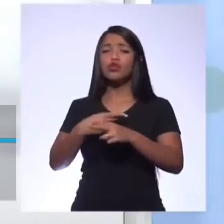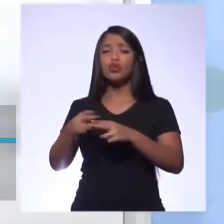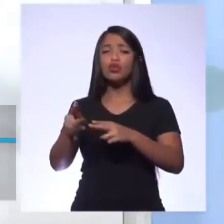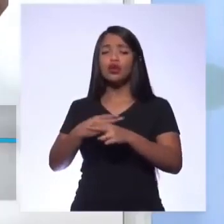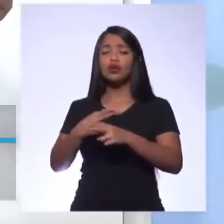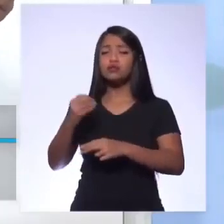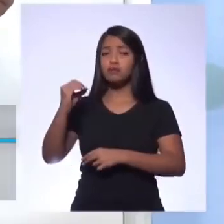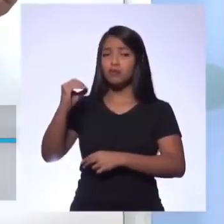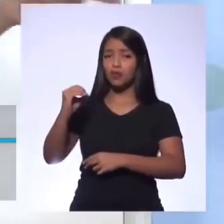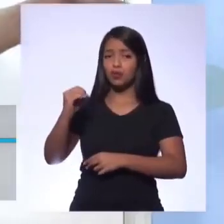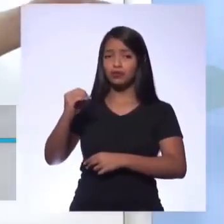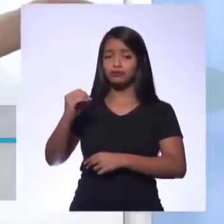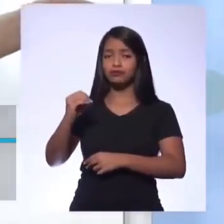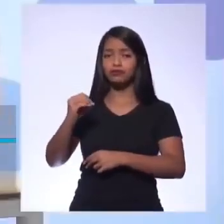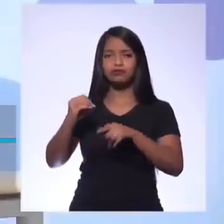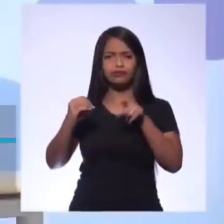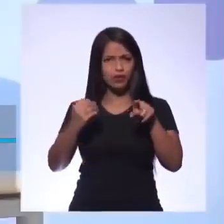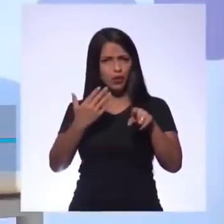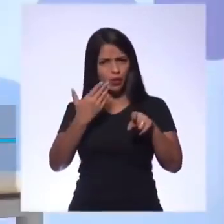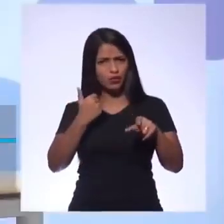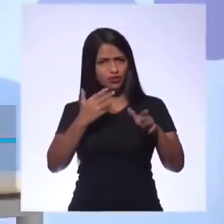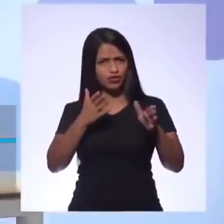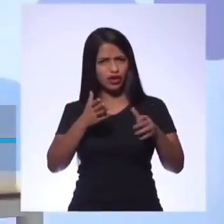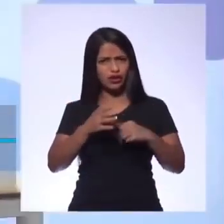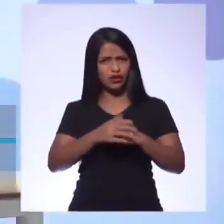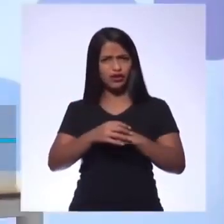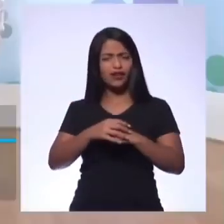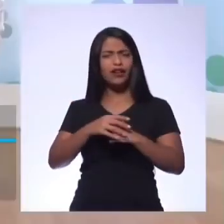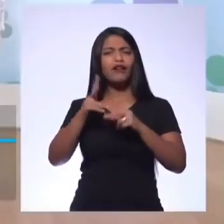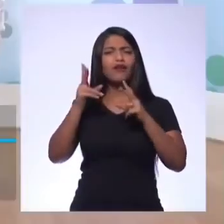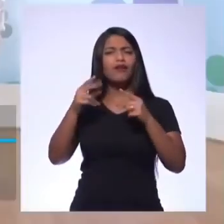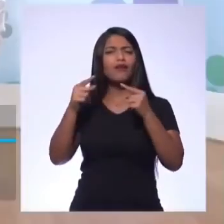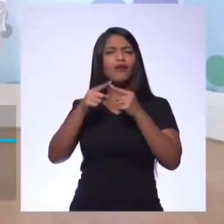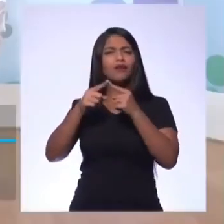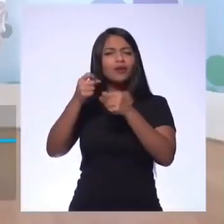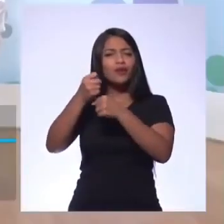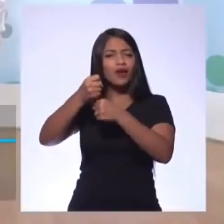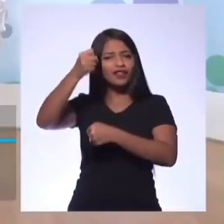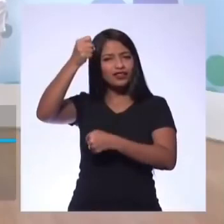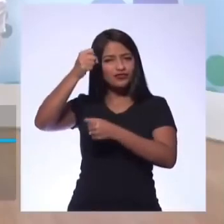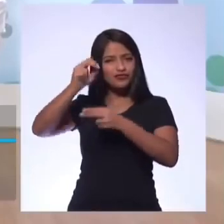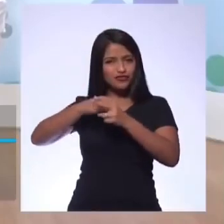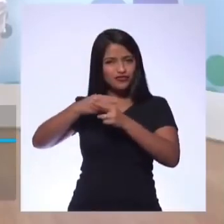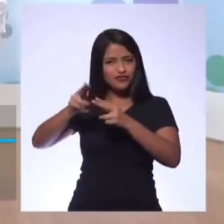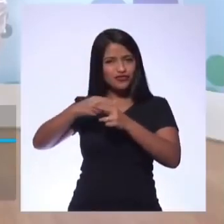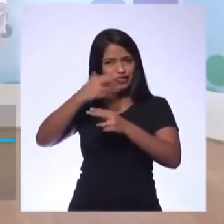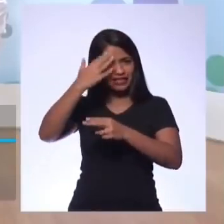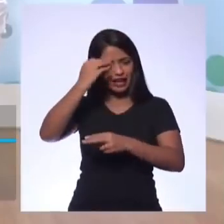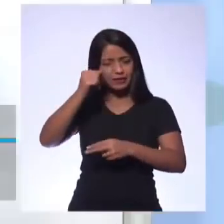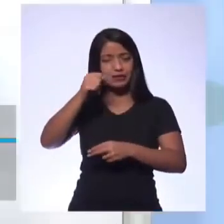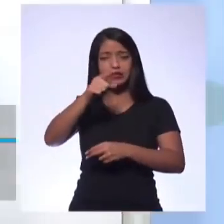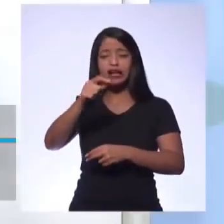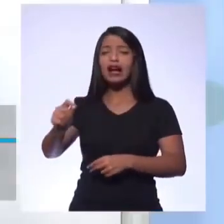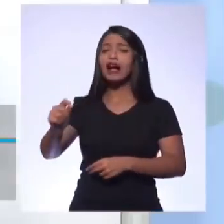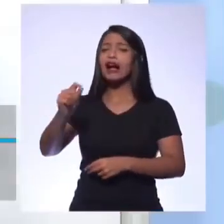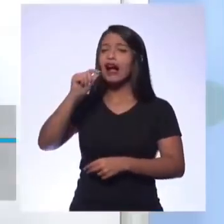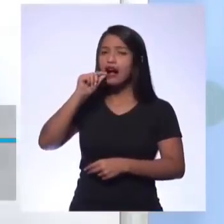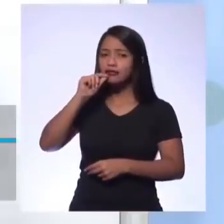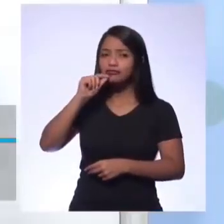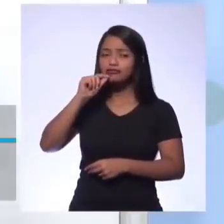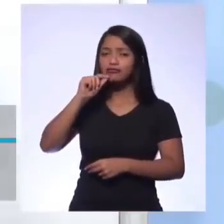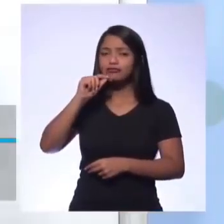que é chocolate aquilo, né, professor Jorge? Você comeu, né, isso daí? Tem aqueles guarda-chuvinha de chocolate, né? Aquilo, você colocava na boca, aquela